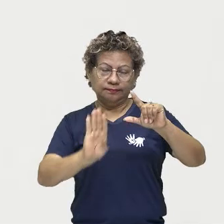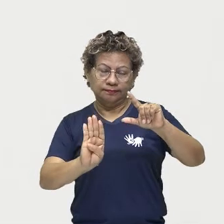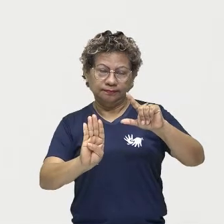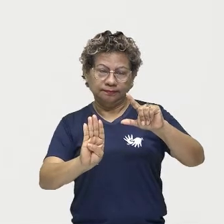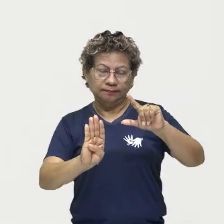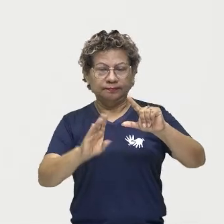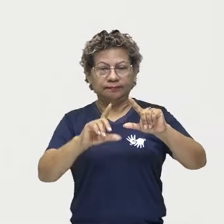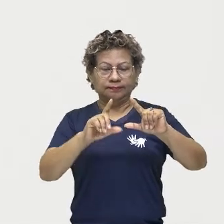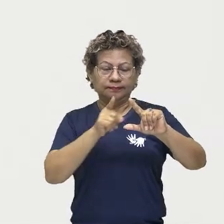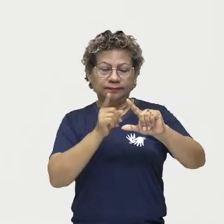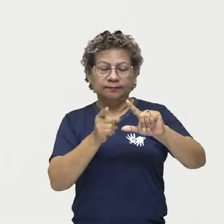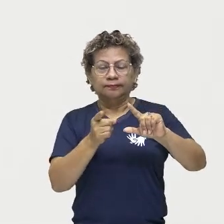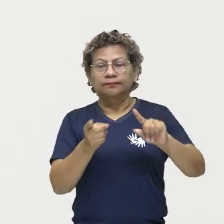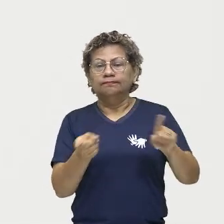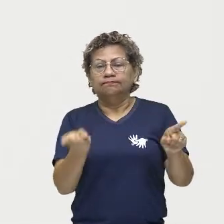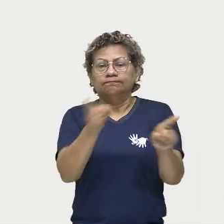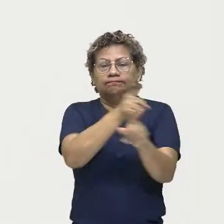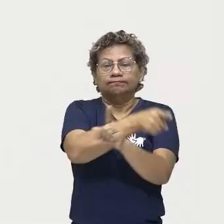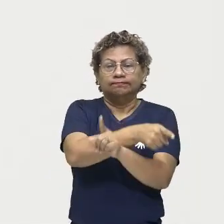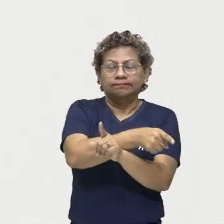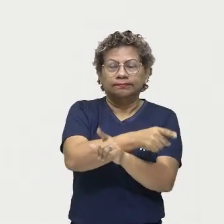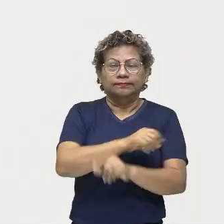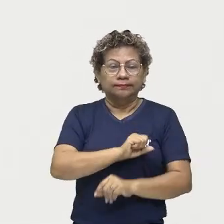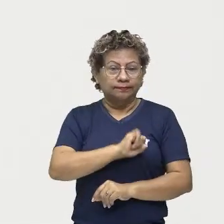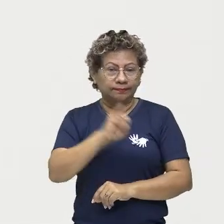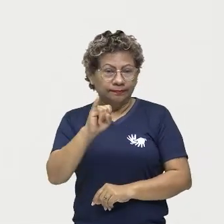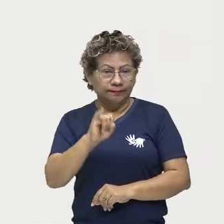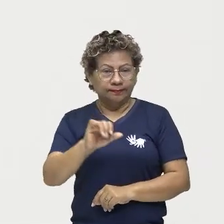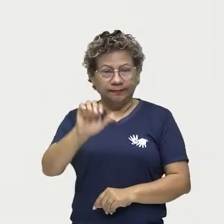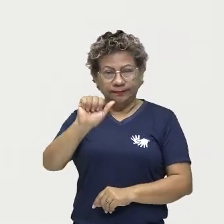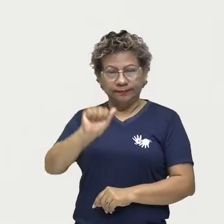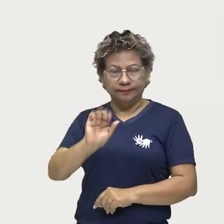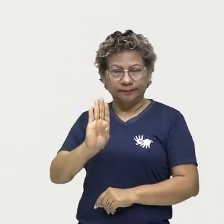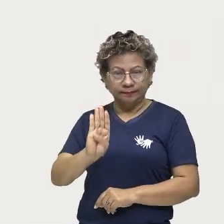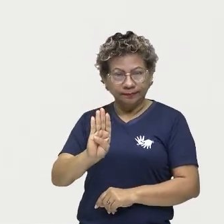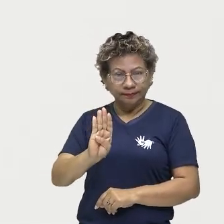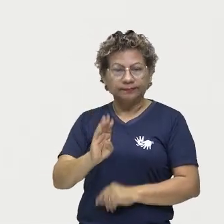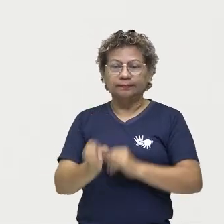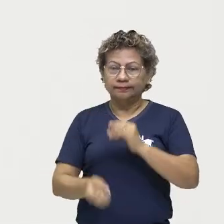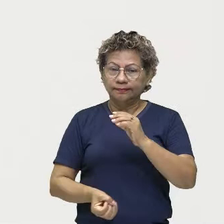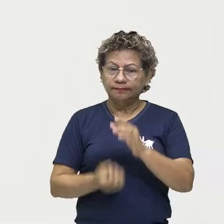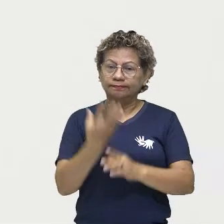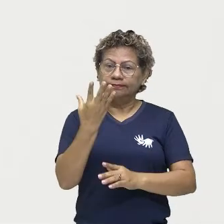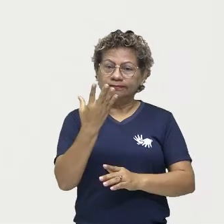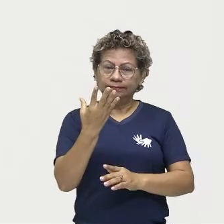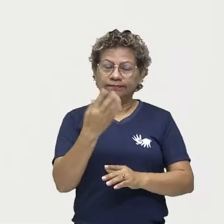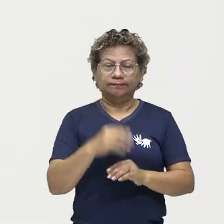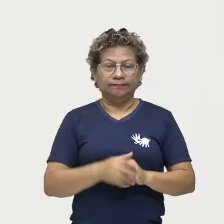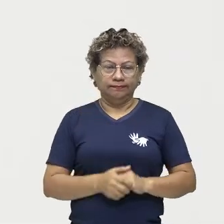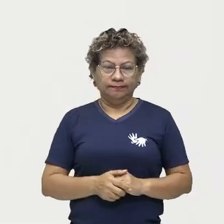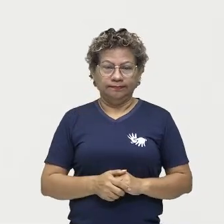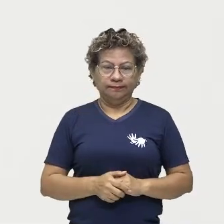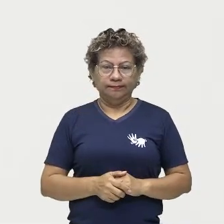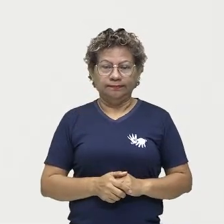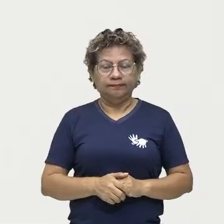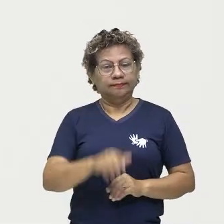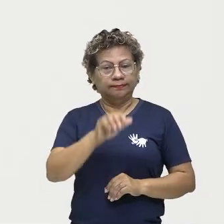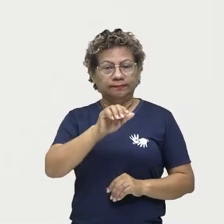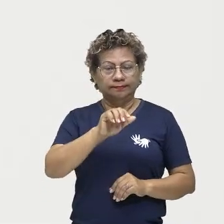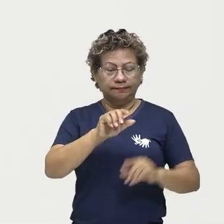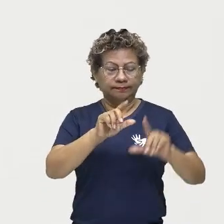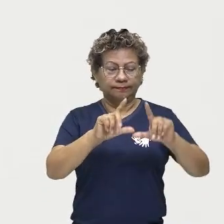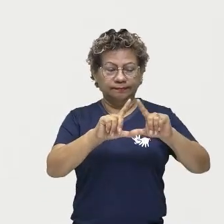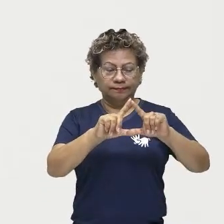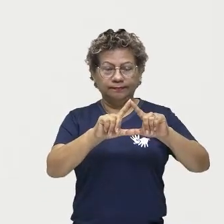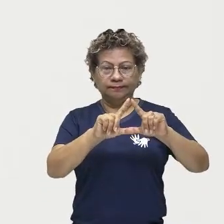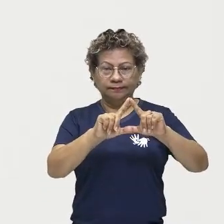lado oposto AB. Então, se ela é perpendicular, ela está formando aqui, ó, em relação ao lado AB, um ângulo